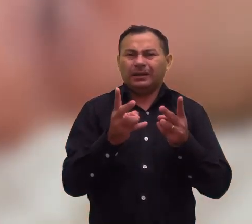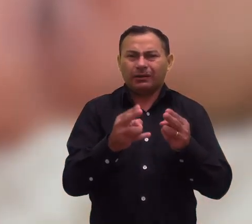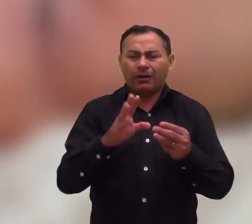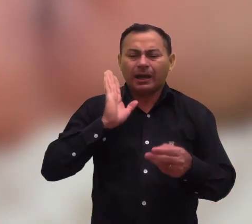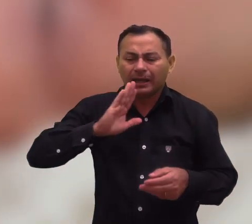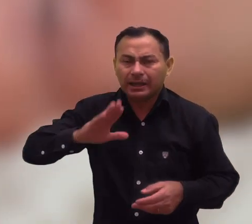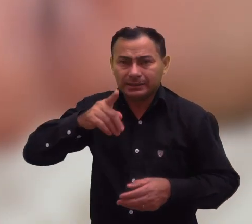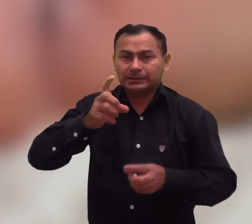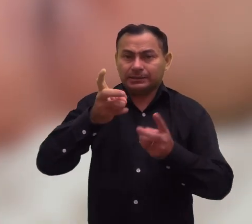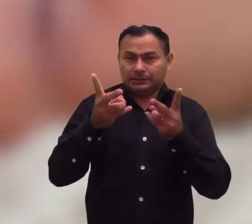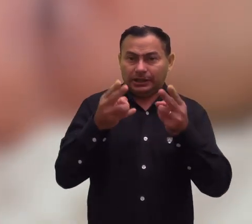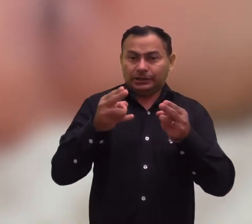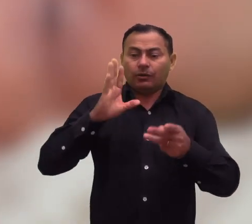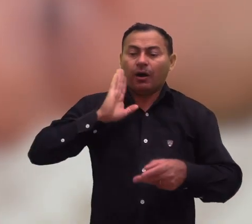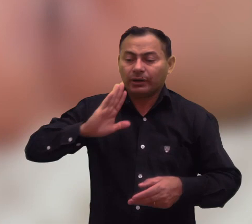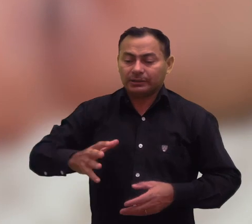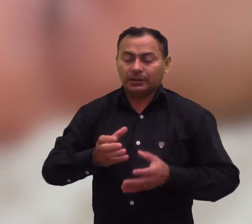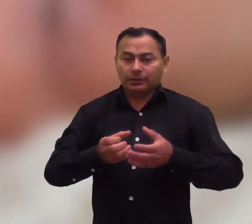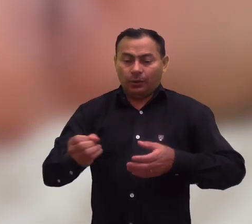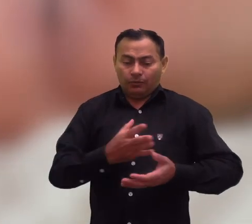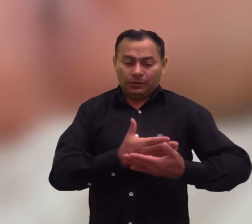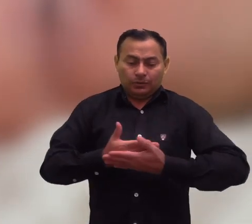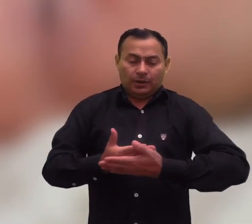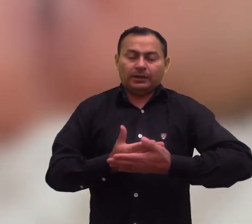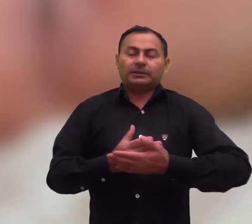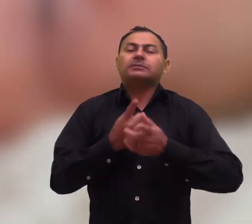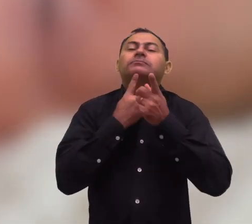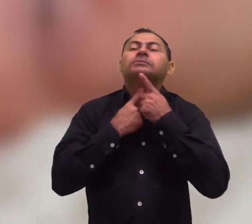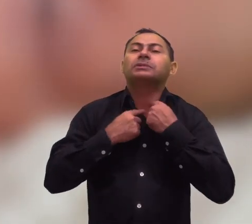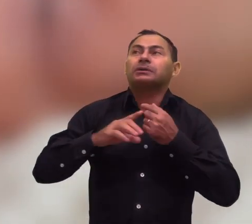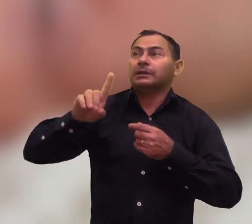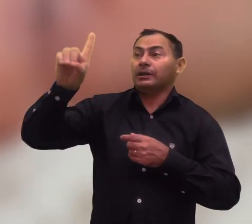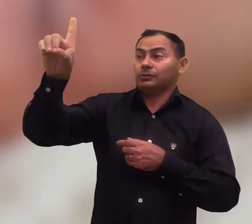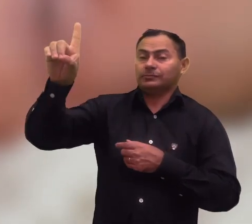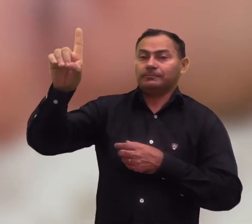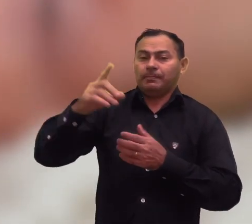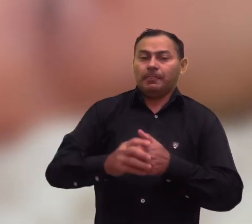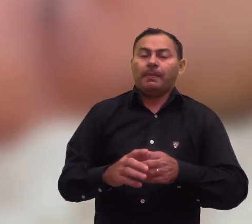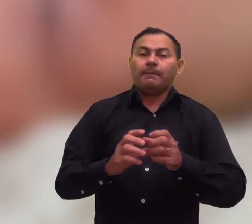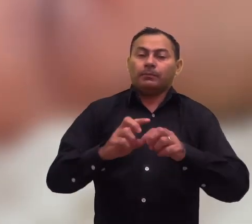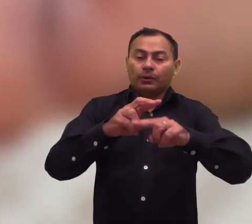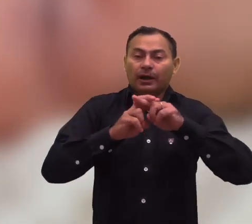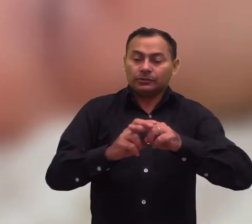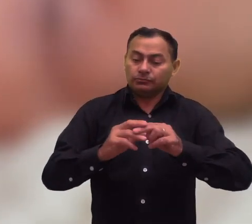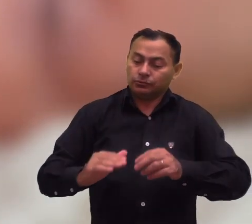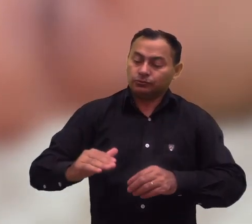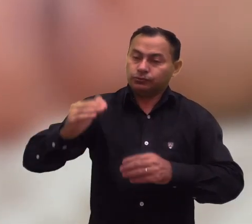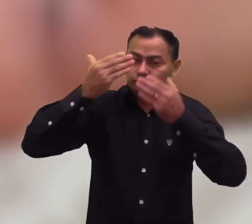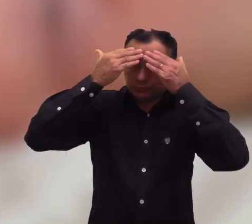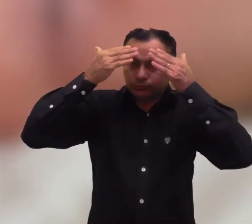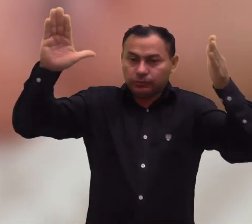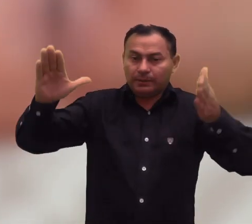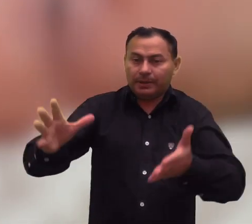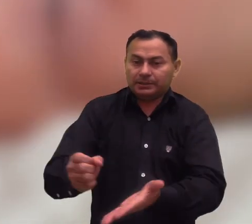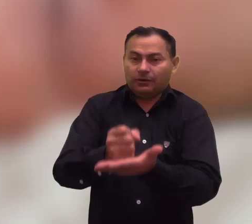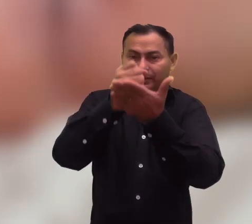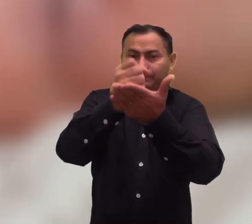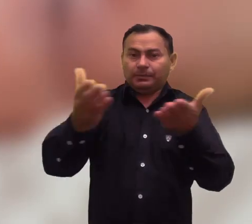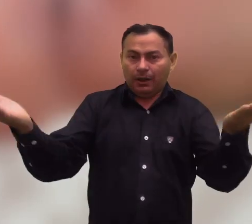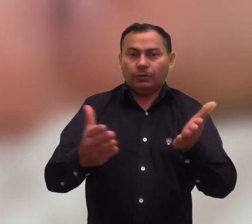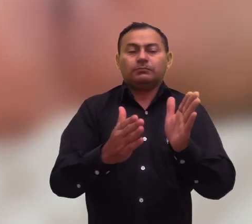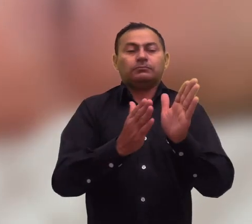Como crianças recém-nascidas, desejem de coração o leite espiritual, puro, para que por meio dele cresçam